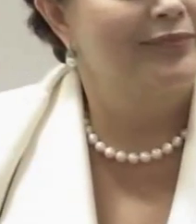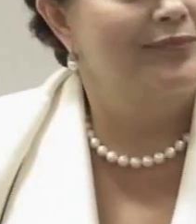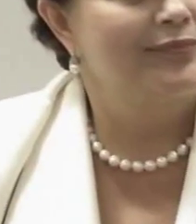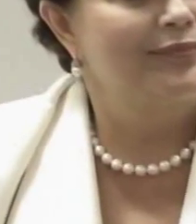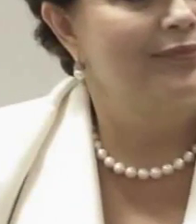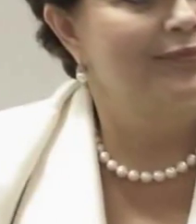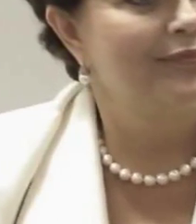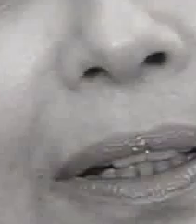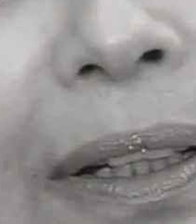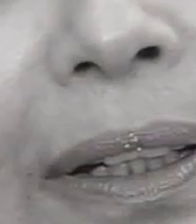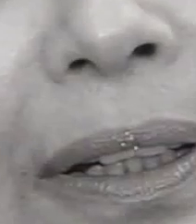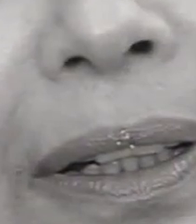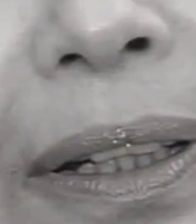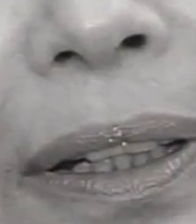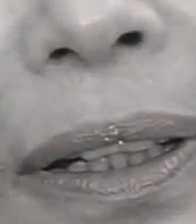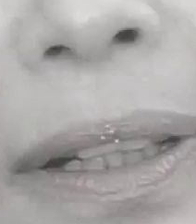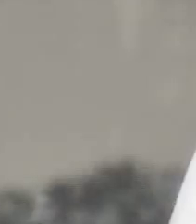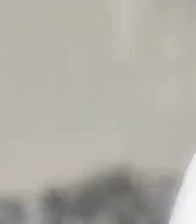Música